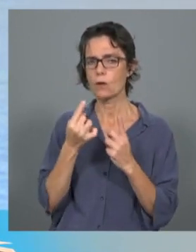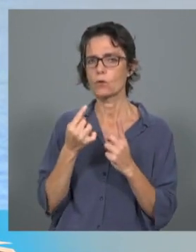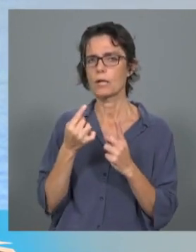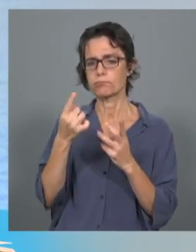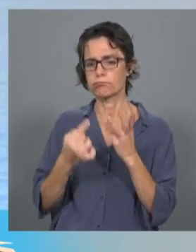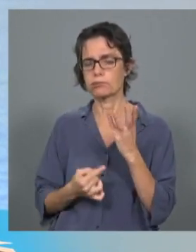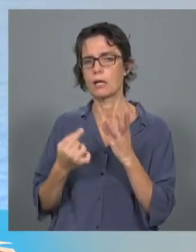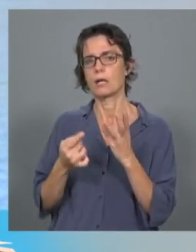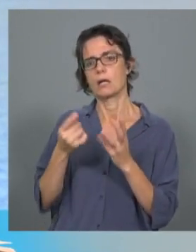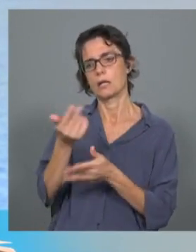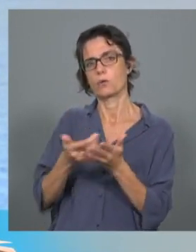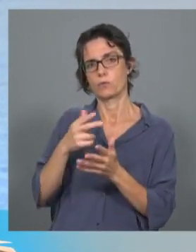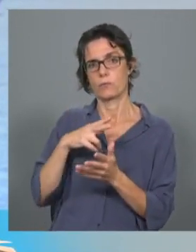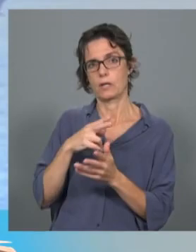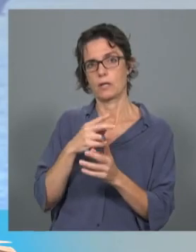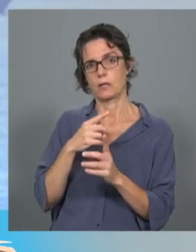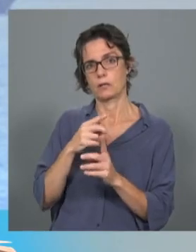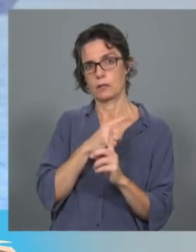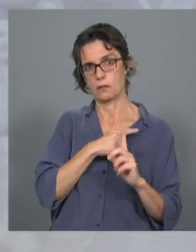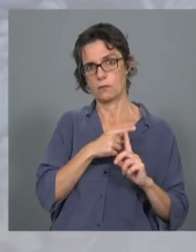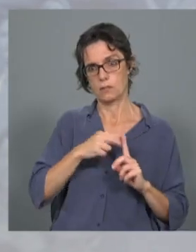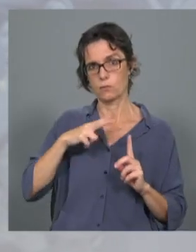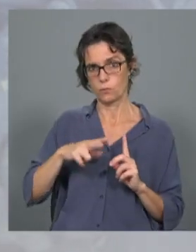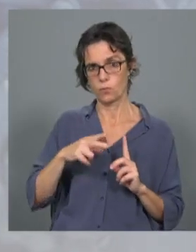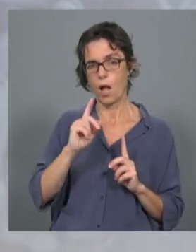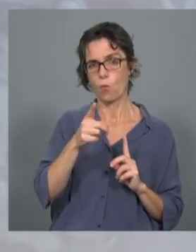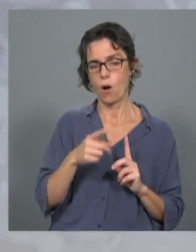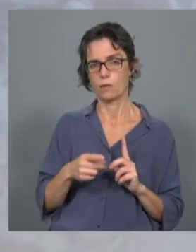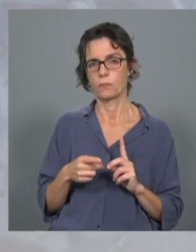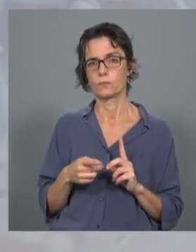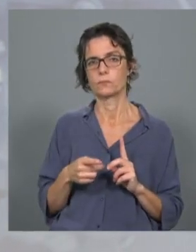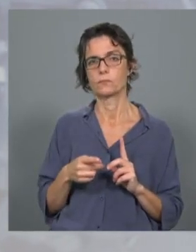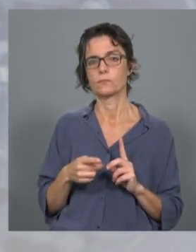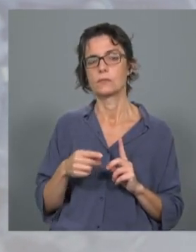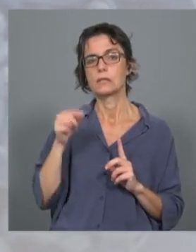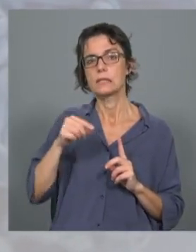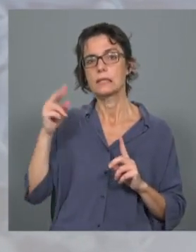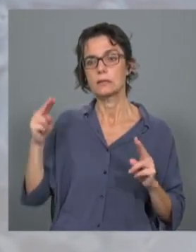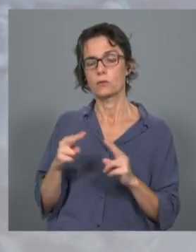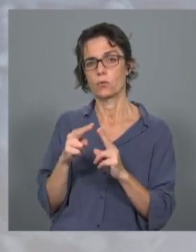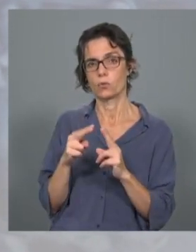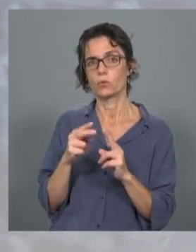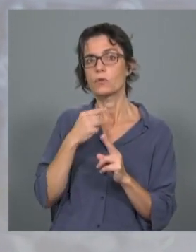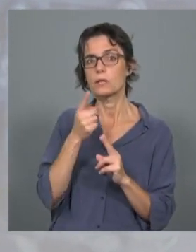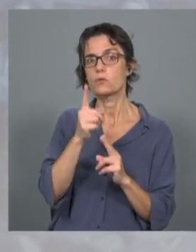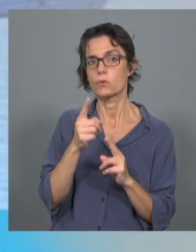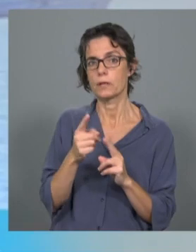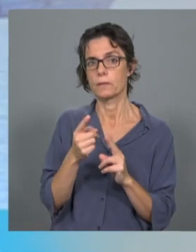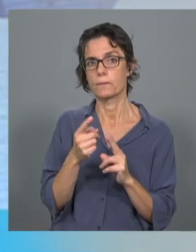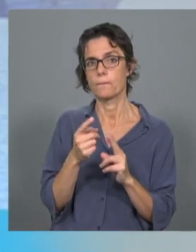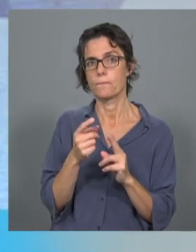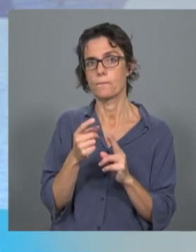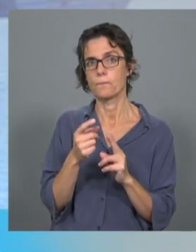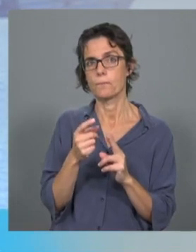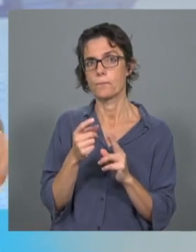economia de Francisco Portugal e nas diversas realidades. E certamente neste encontro, uma vez mais, vem. Portanto, só para